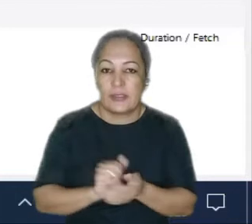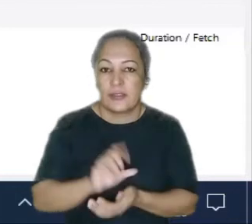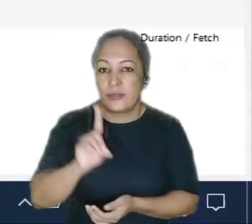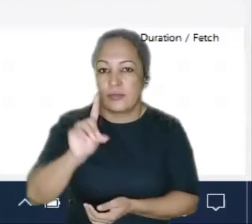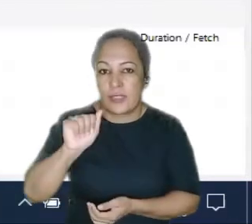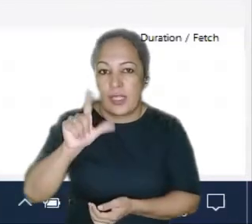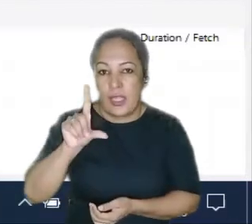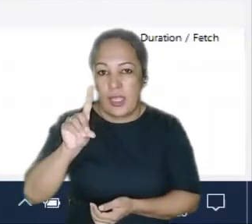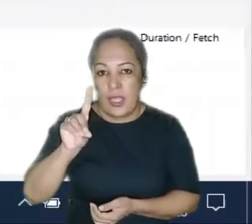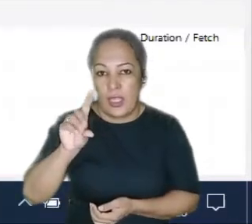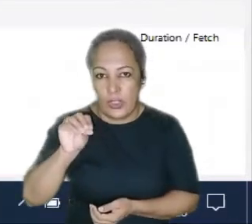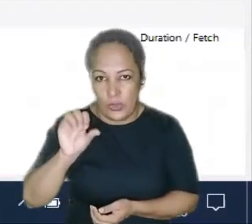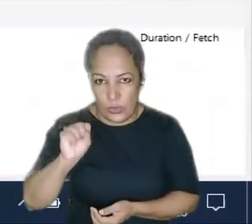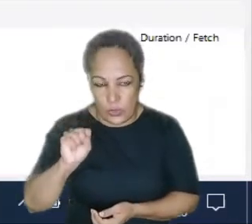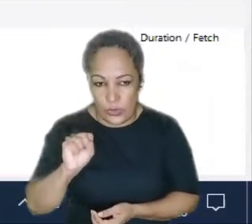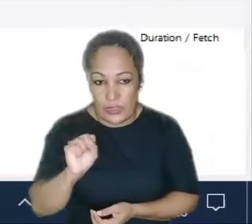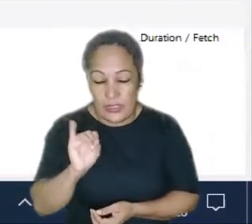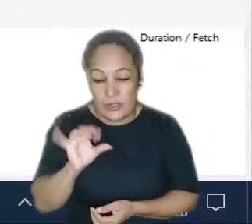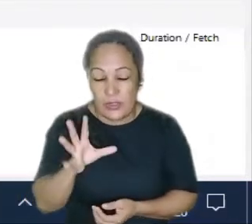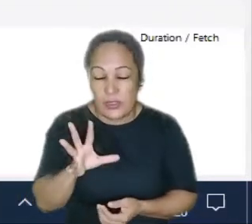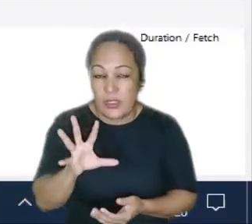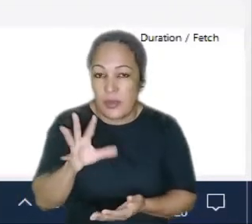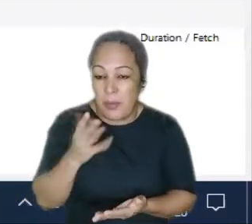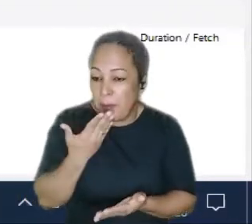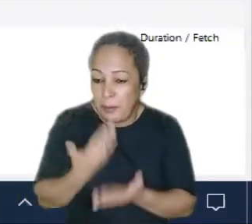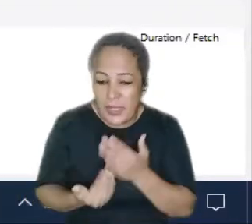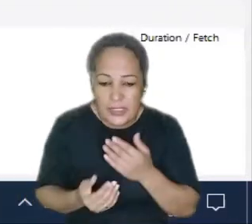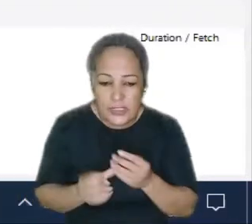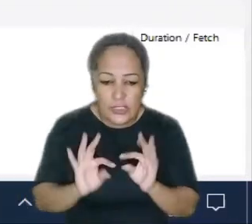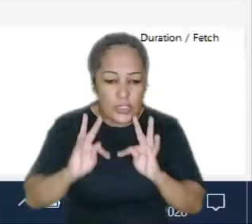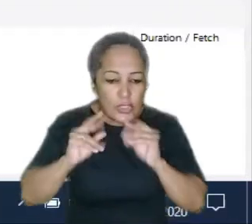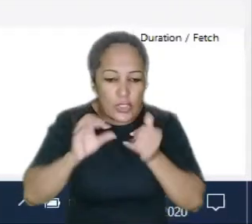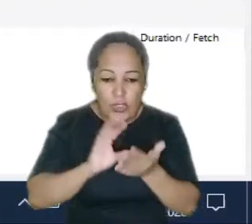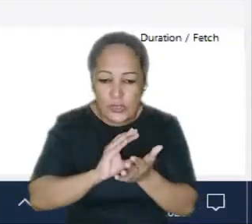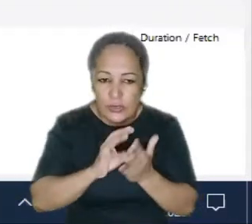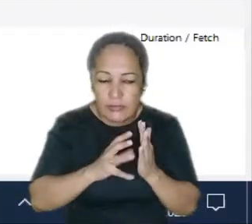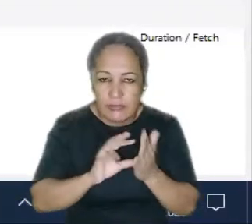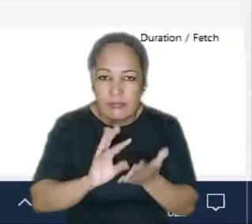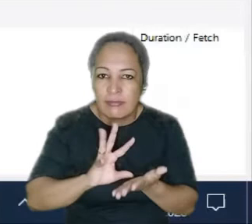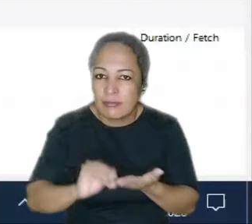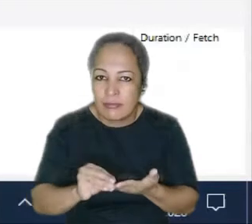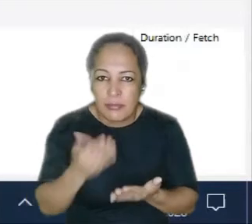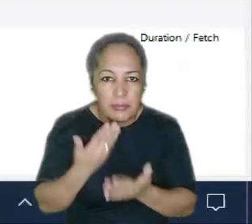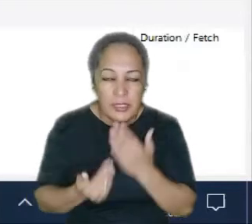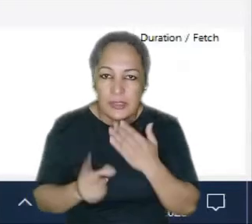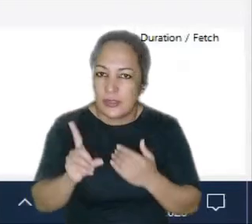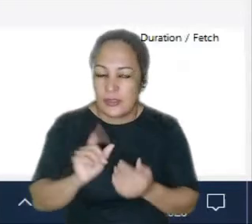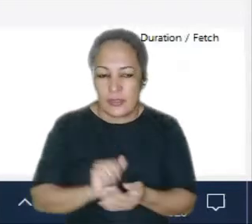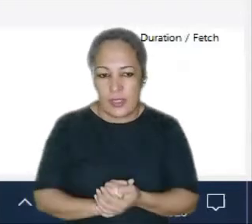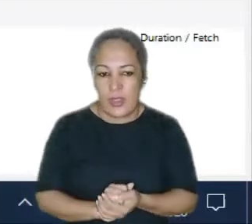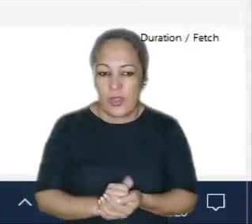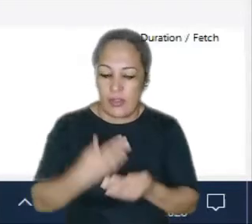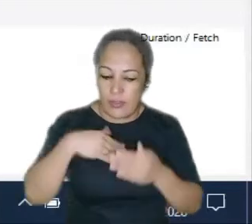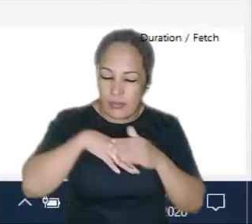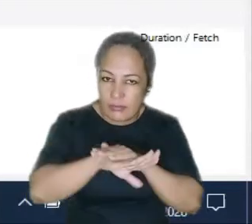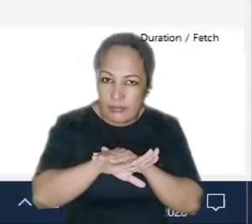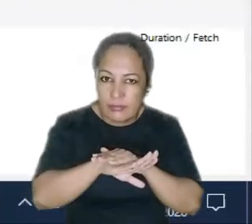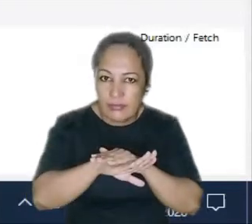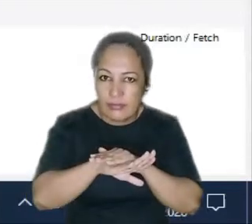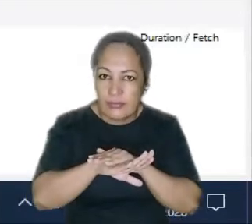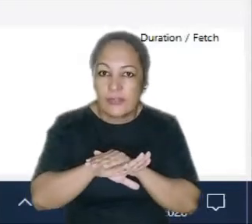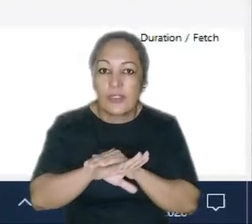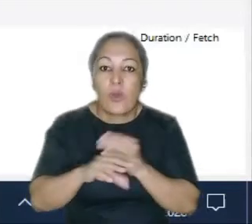perdeu esse script, fala, meu Deus, perdi os dados, toda aquela base de dados. Não perdeu. A base de dados está aqui, ó, no seu SQL, no